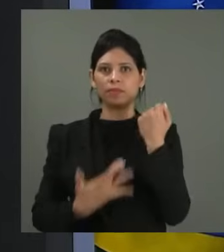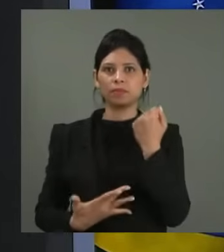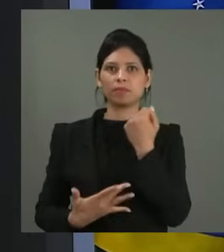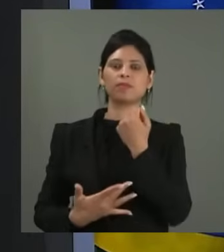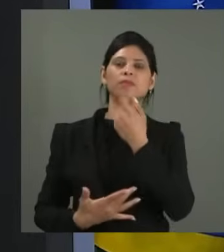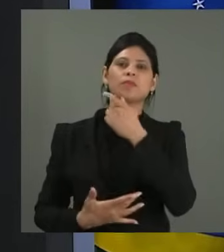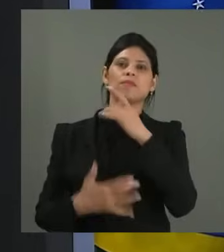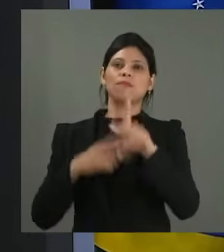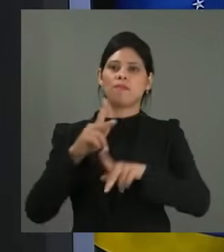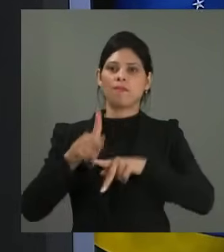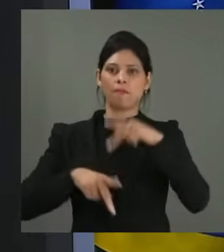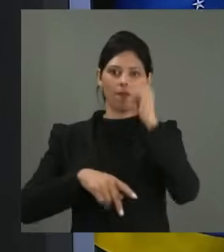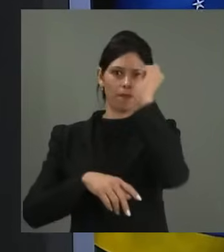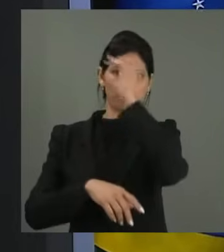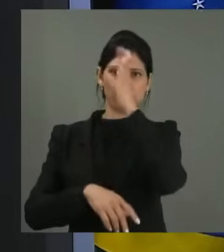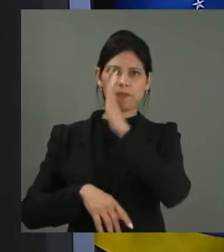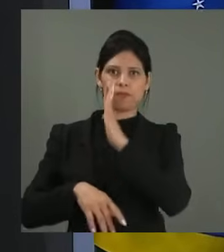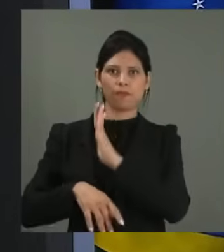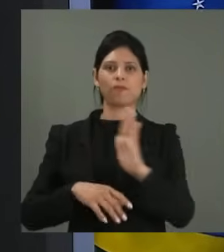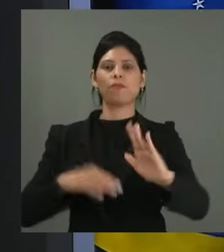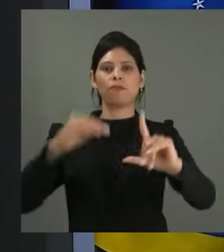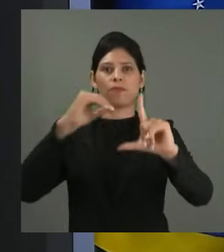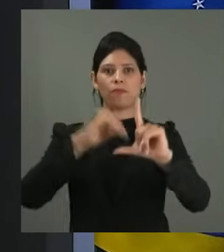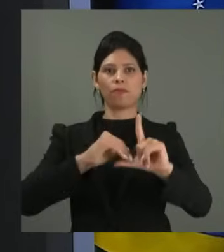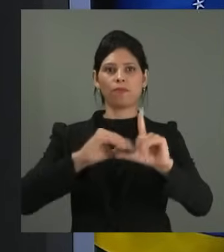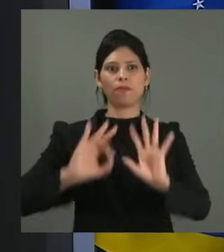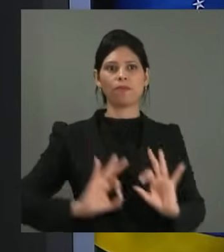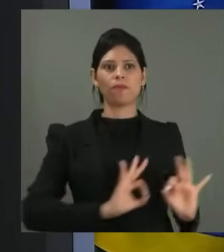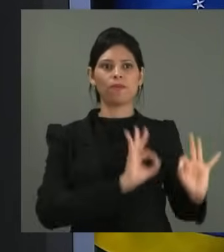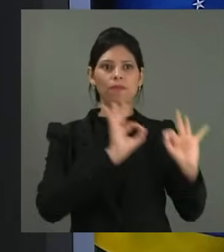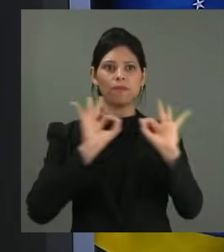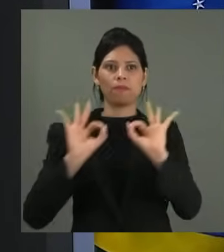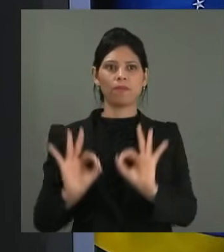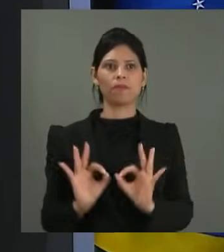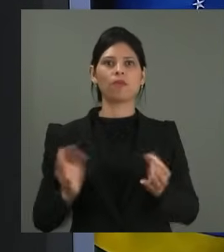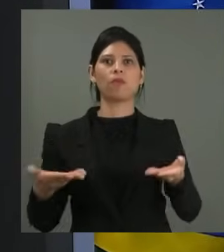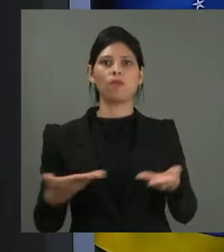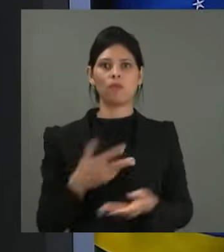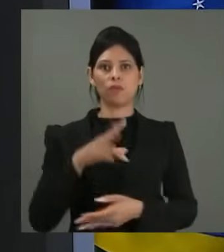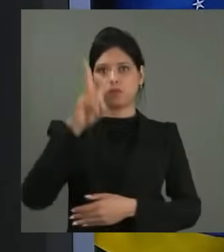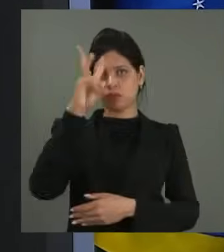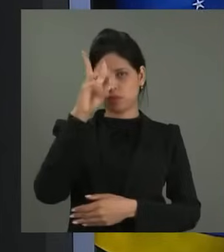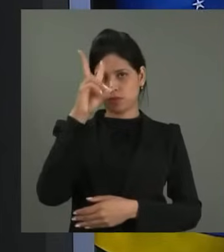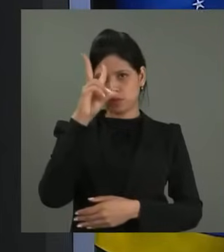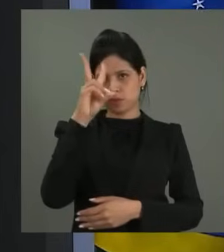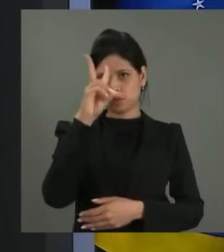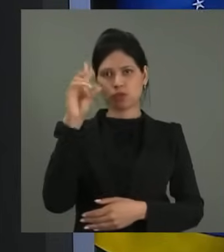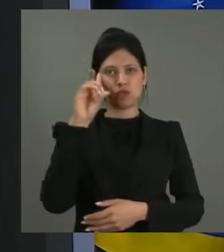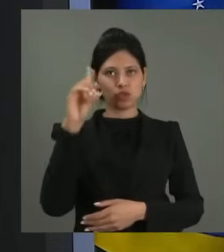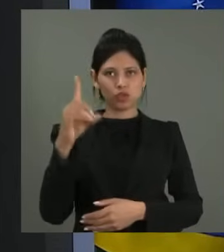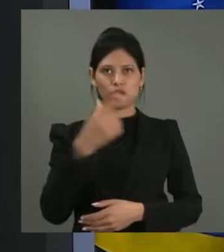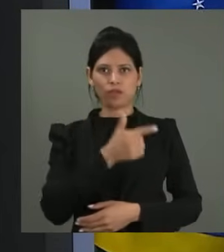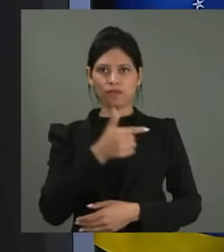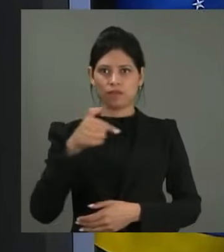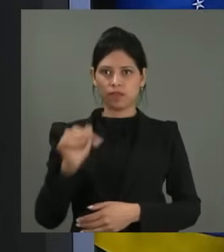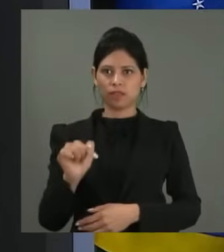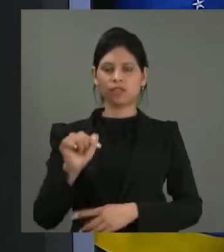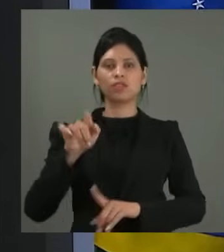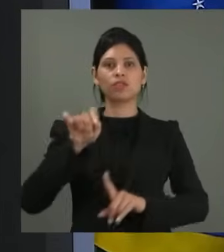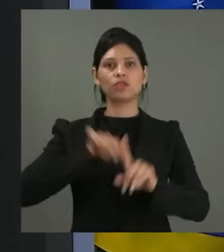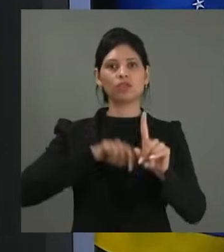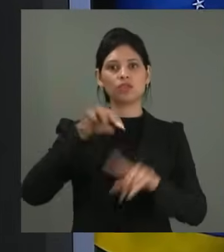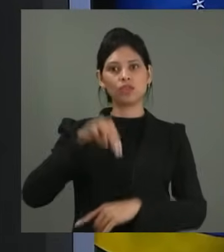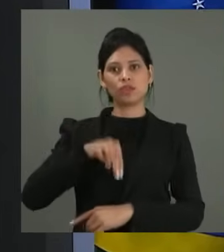brasileiras, brasileiros que nos acompanham nessa segunda-feira, dia 27 de novembro,